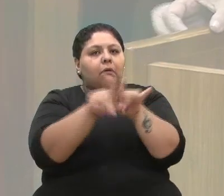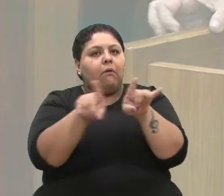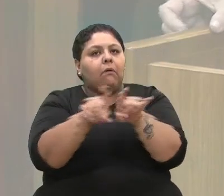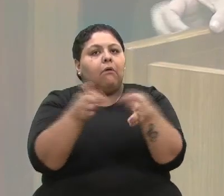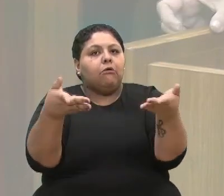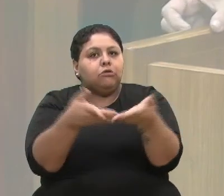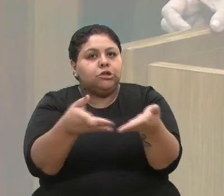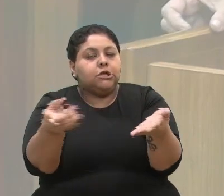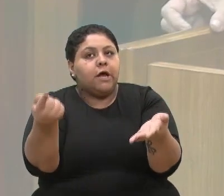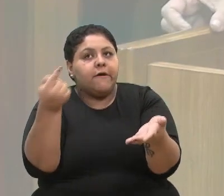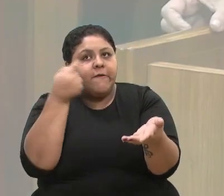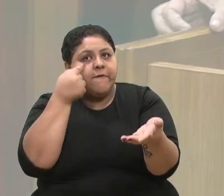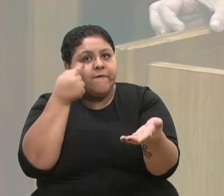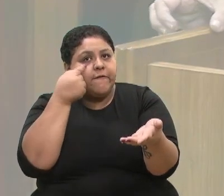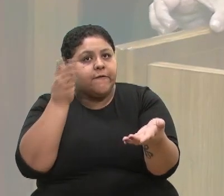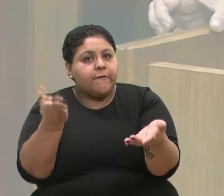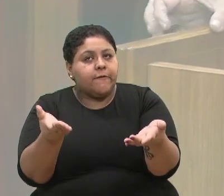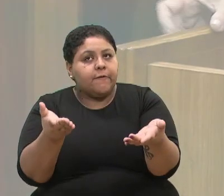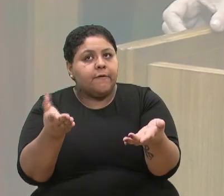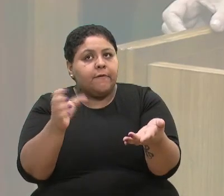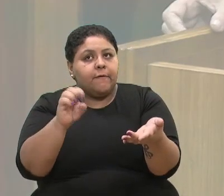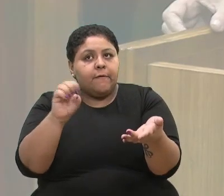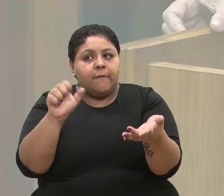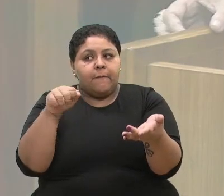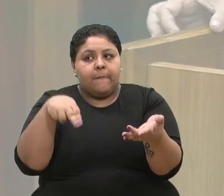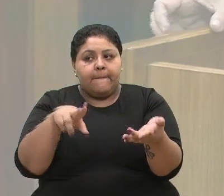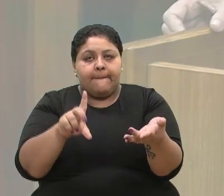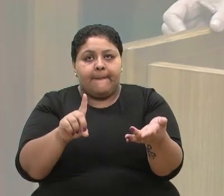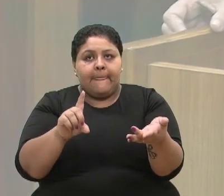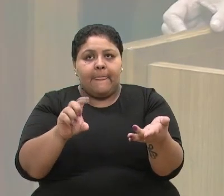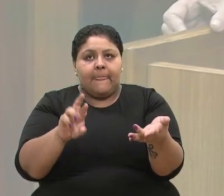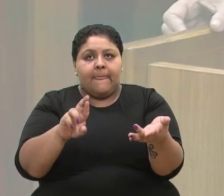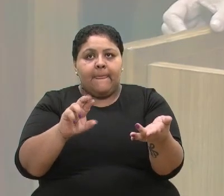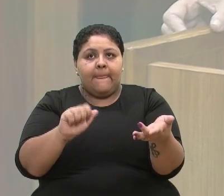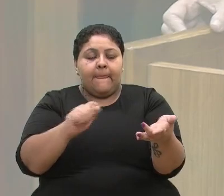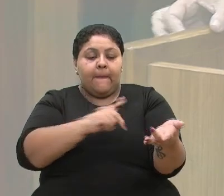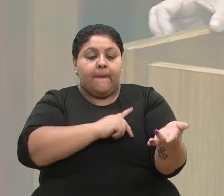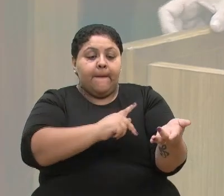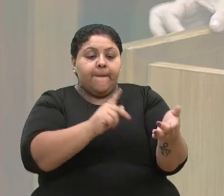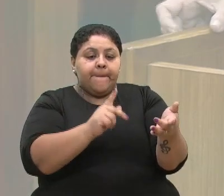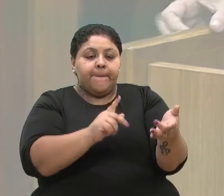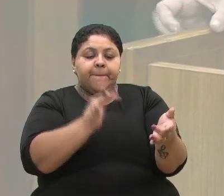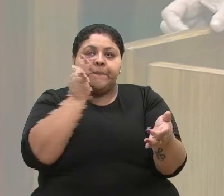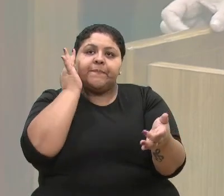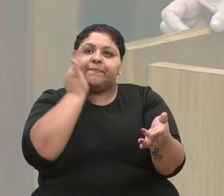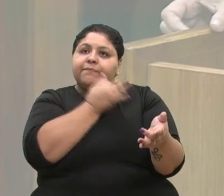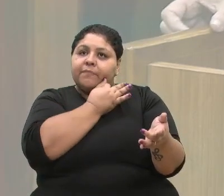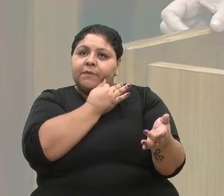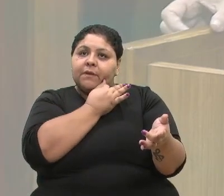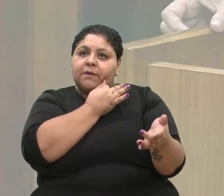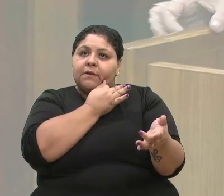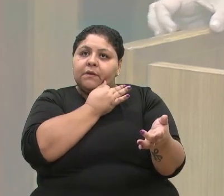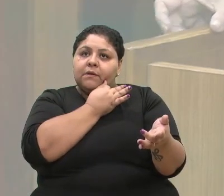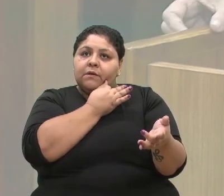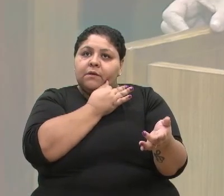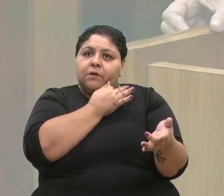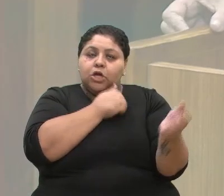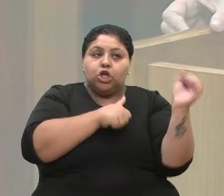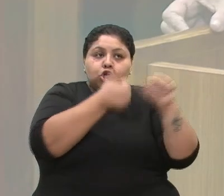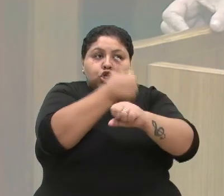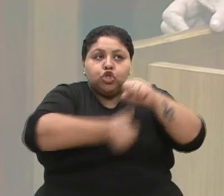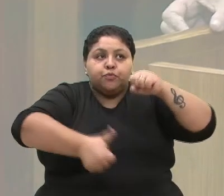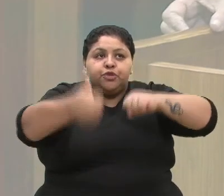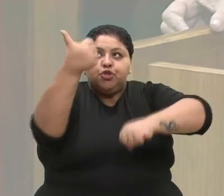a Sandra Boneto, presidente da MOB da Forqueta, sinalizando posse com lâmpadas